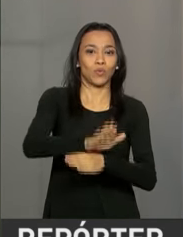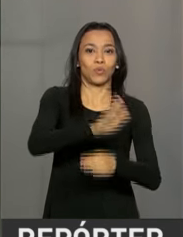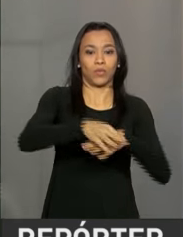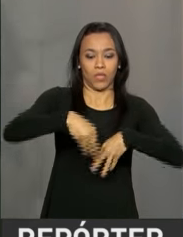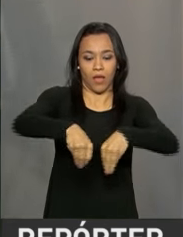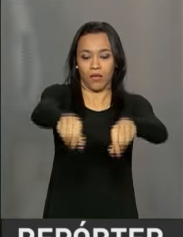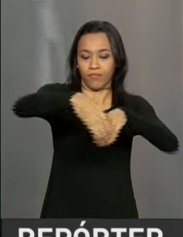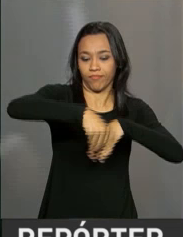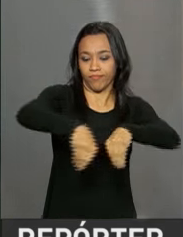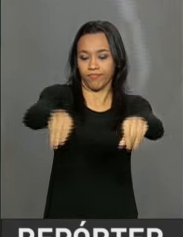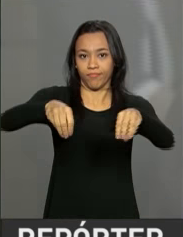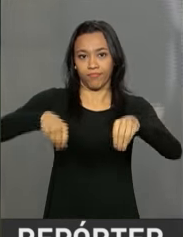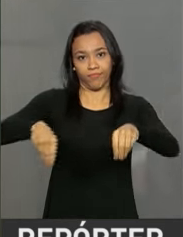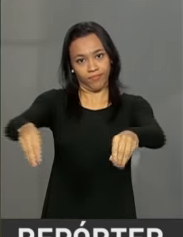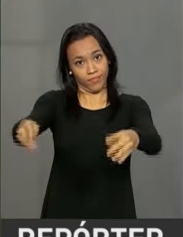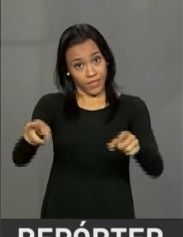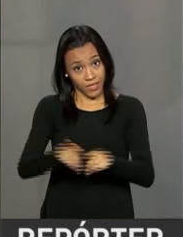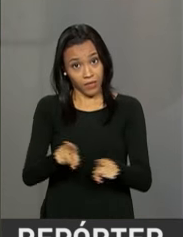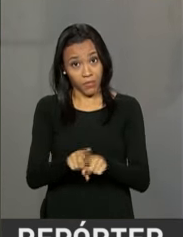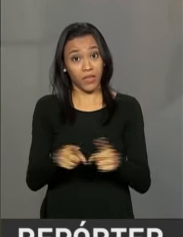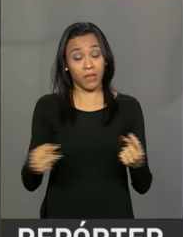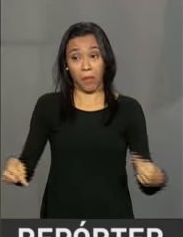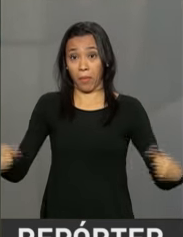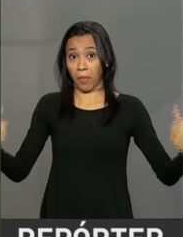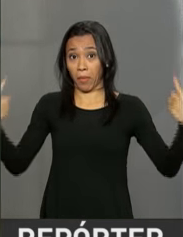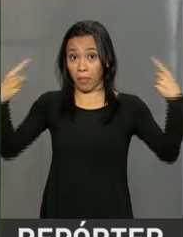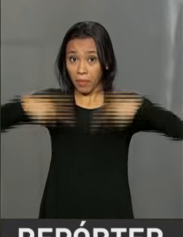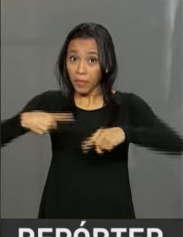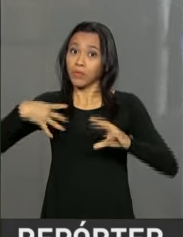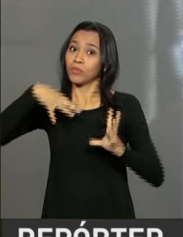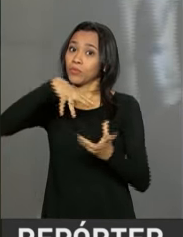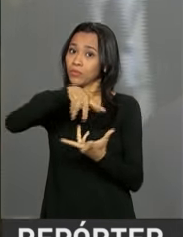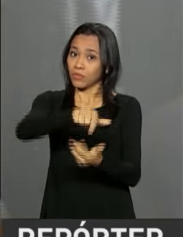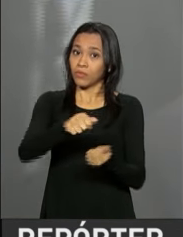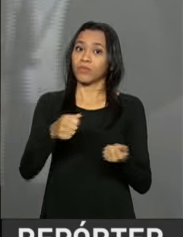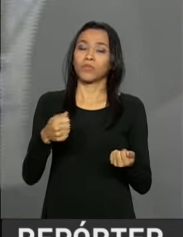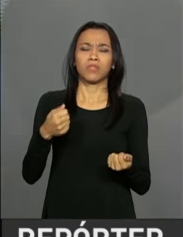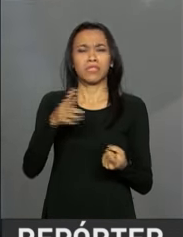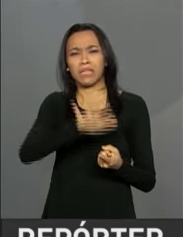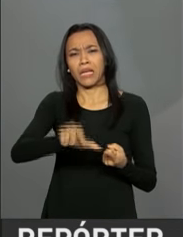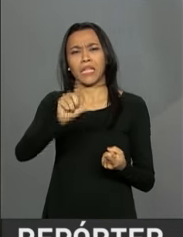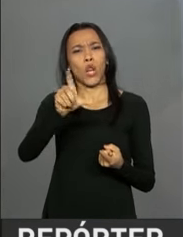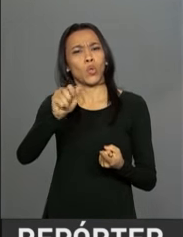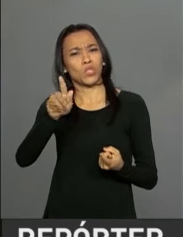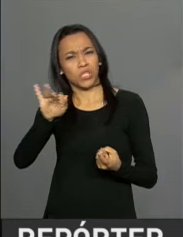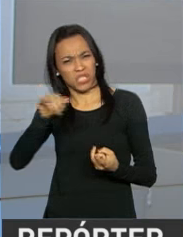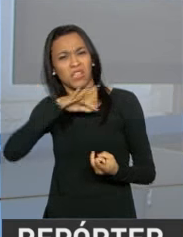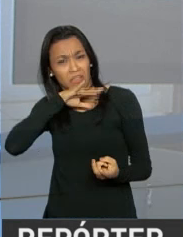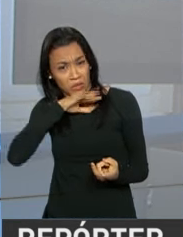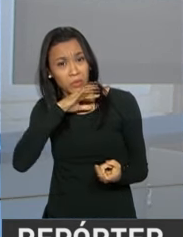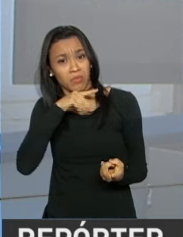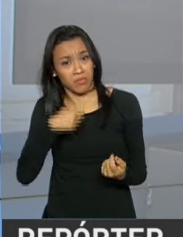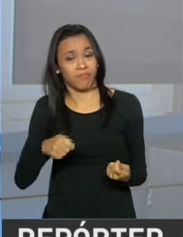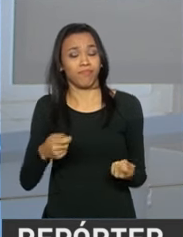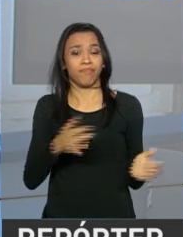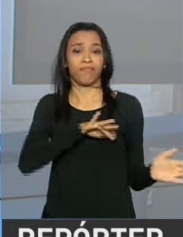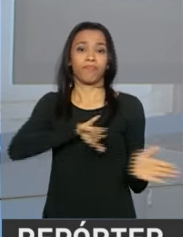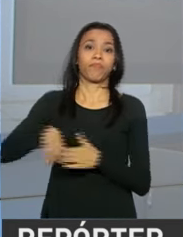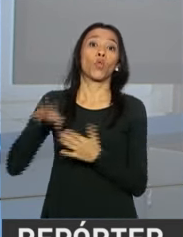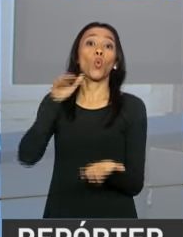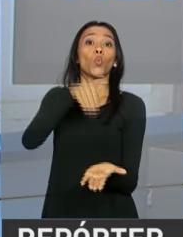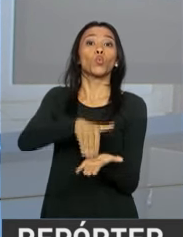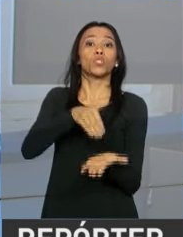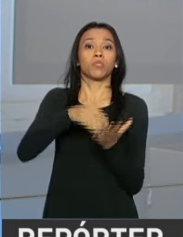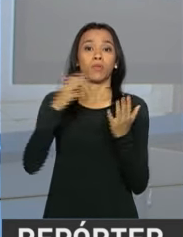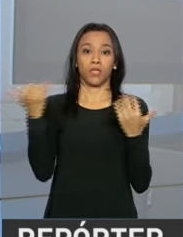qualidade e importante, competitiva no mundo, mesmo com as questões de logísticas ruins que nós temos hoje. E uma última